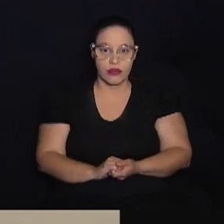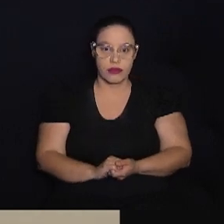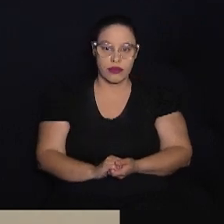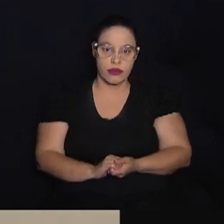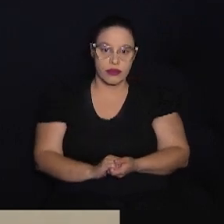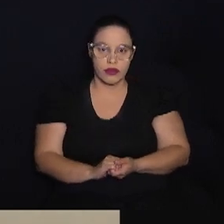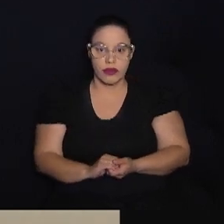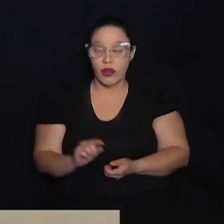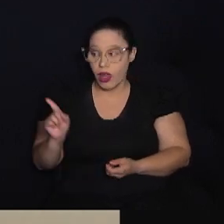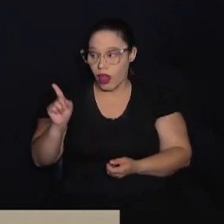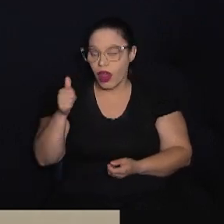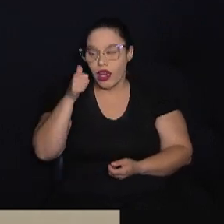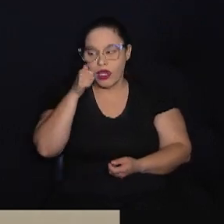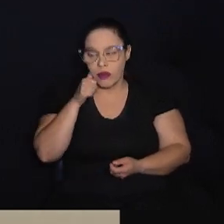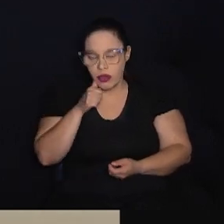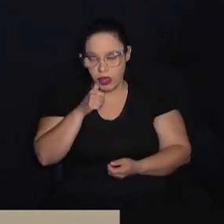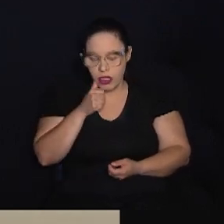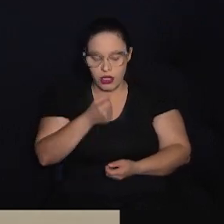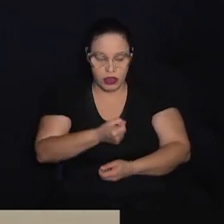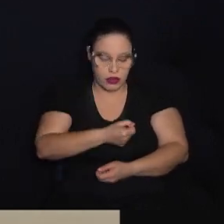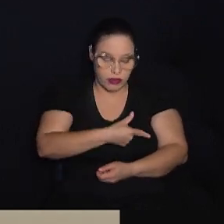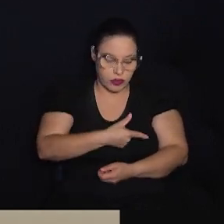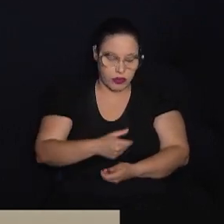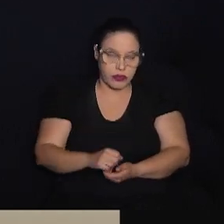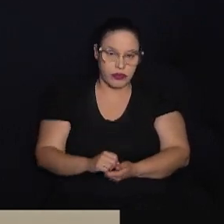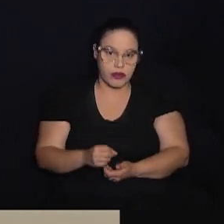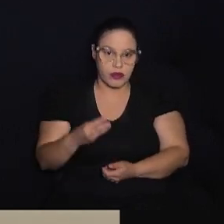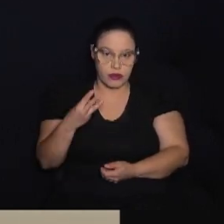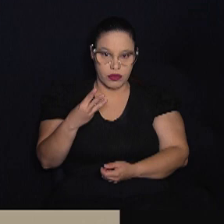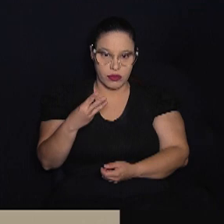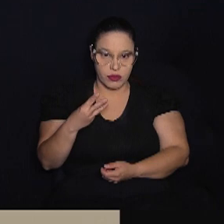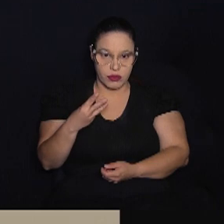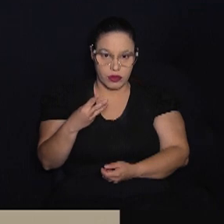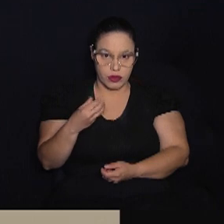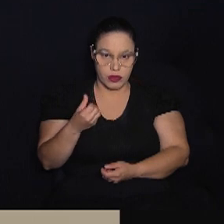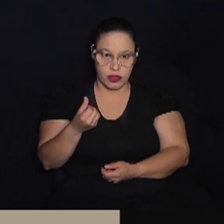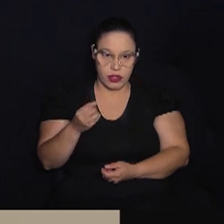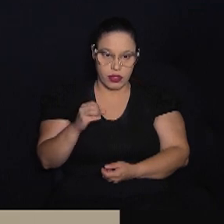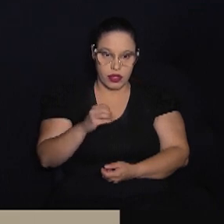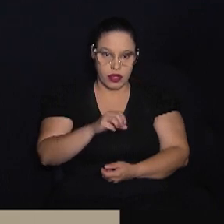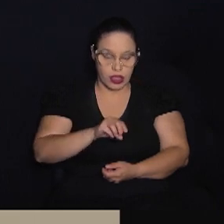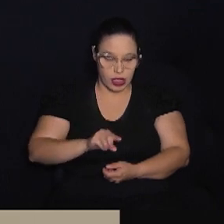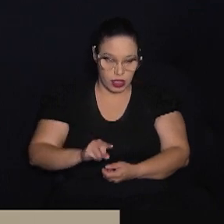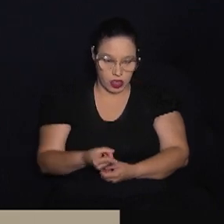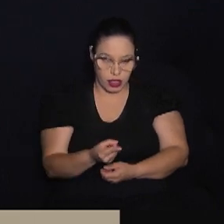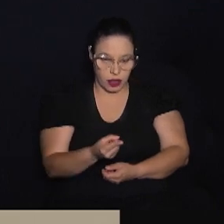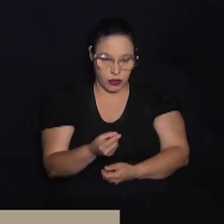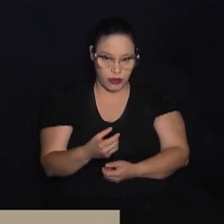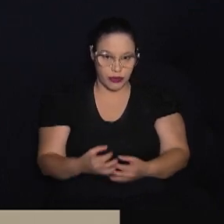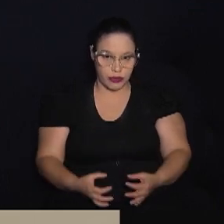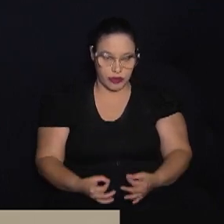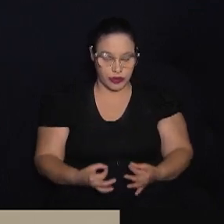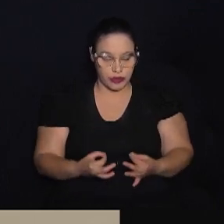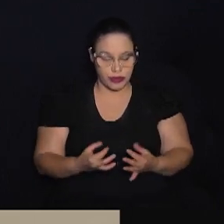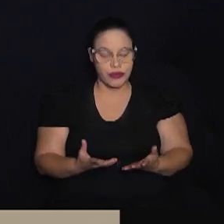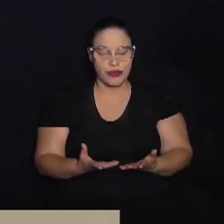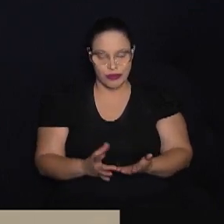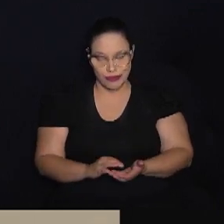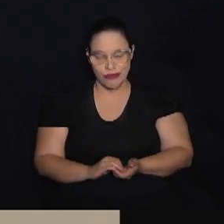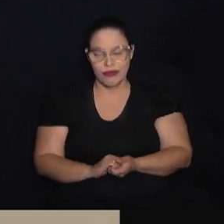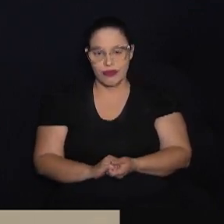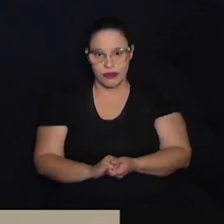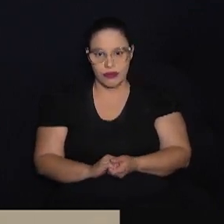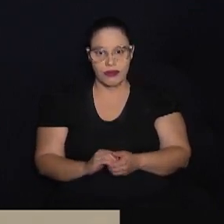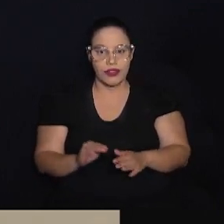E no caso das mulheres, 3 a cada 100 mil habitantes vão ter câncer de bexiga. Então